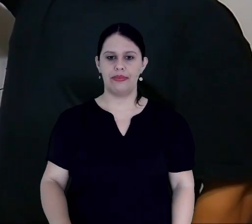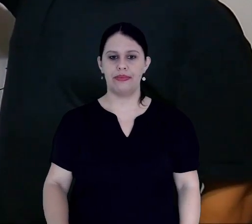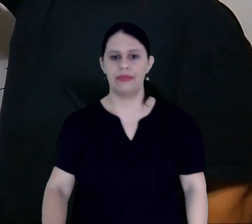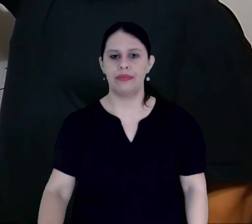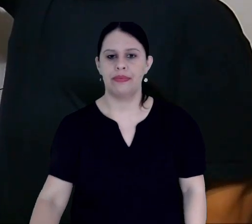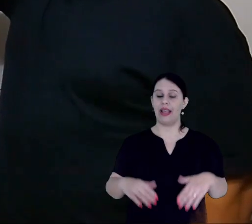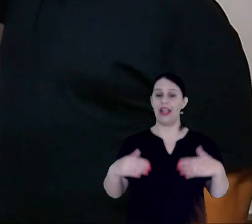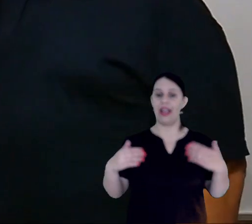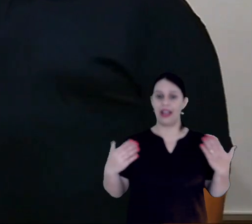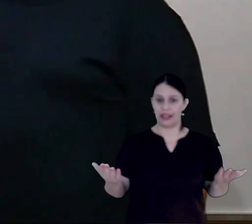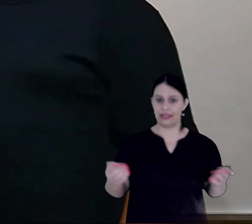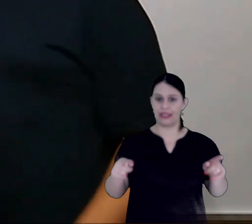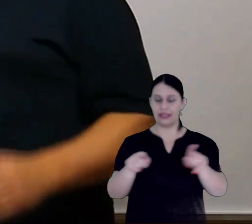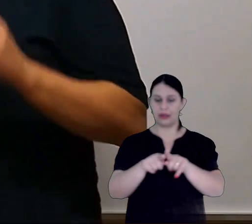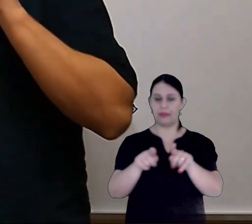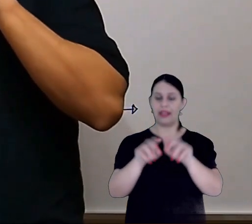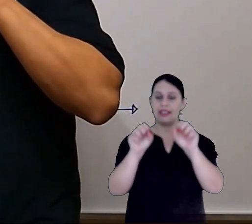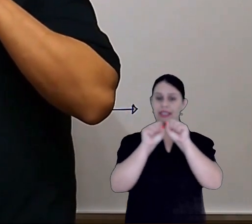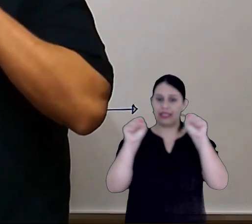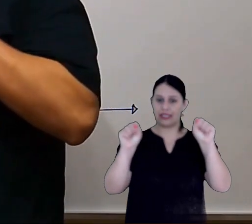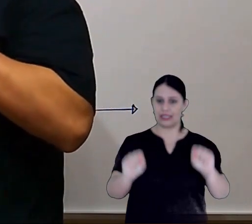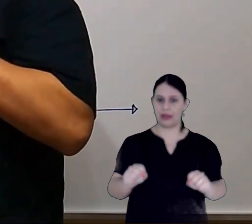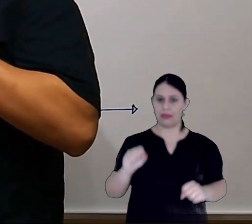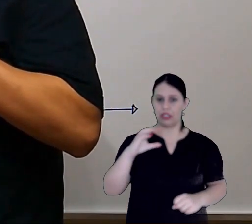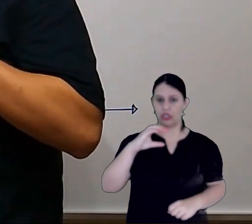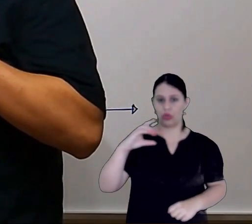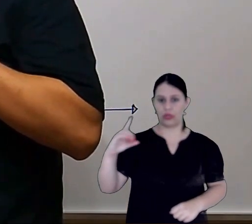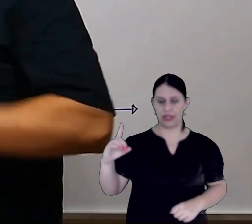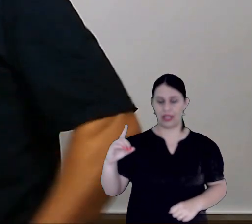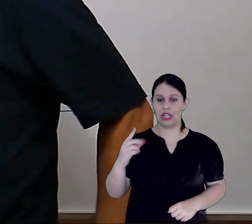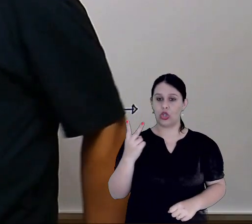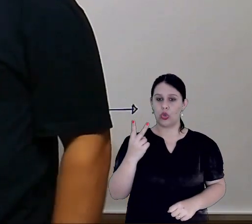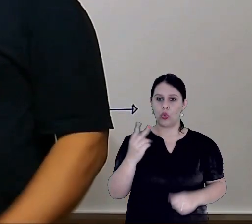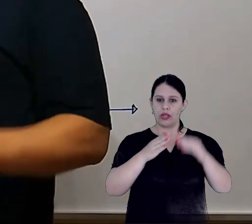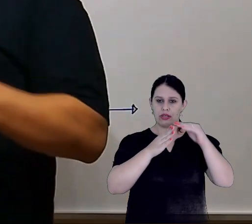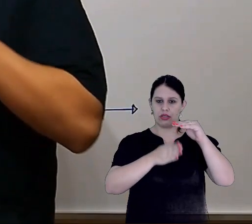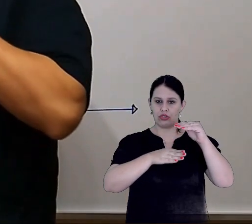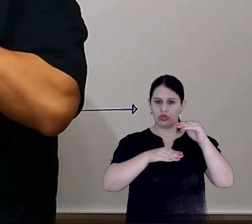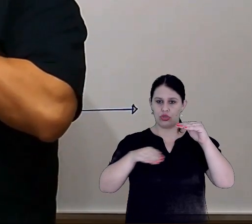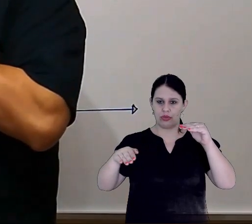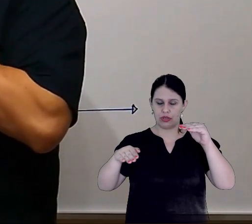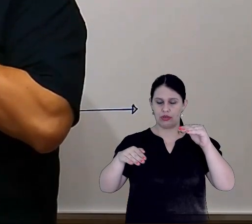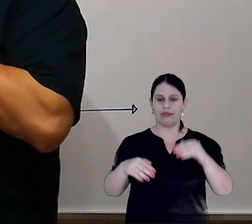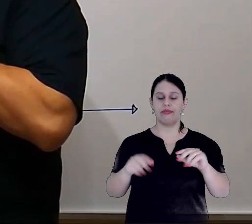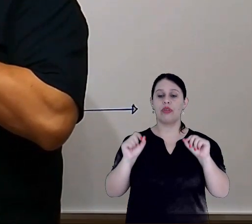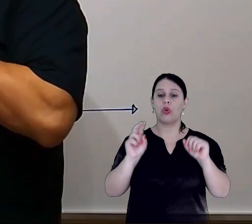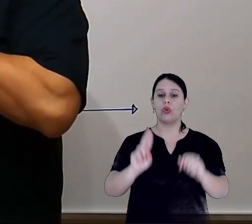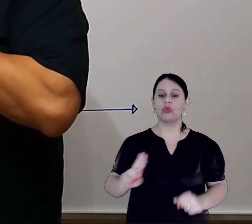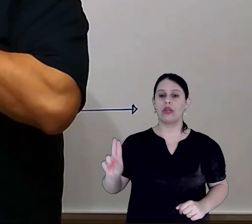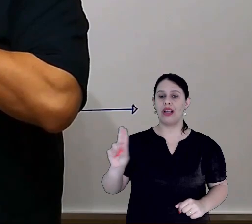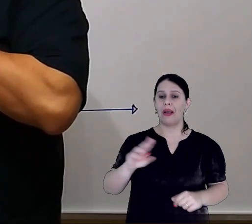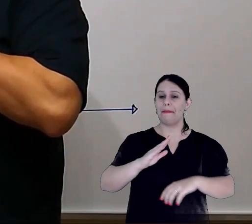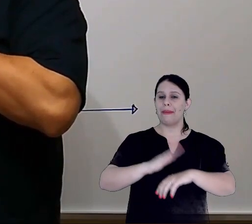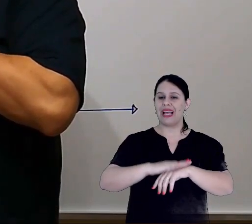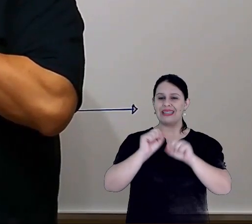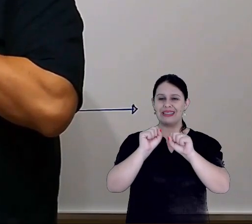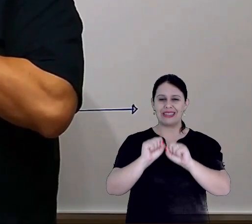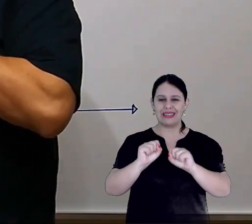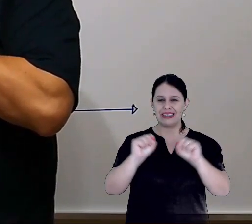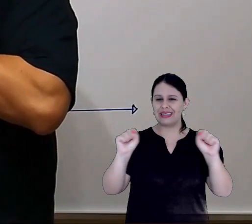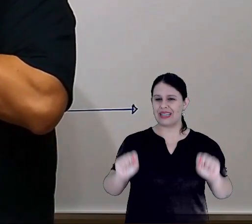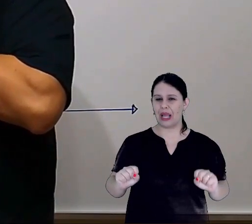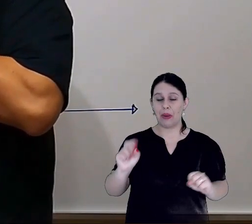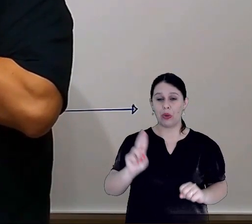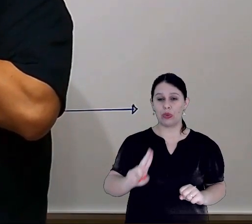Ainda sobre sistema de coordenadas em duas dimensões Vamos mostrar agora um dos sistemas